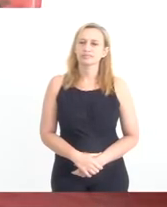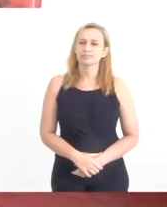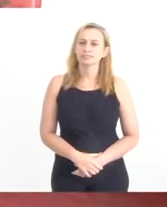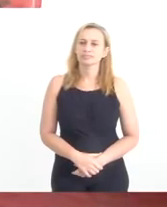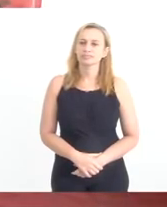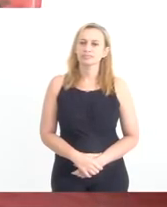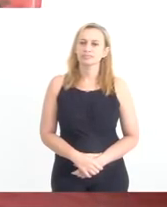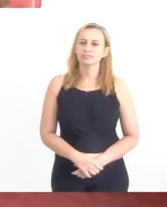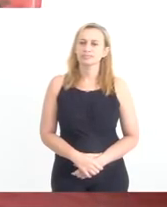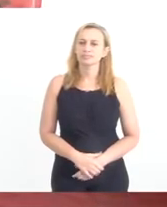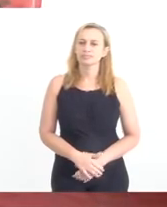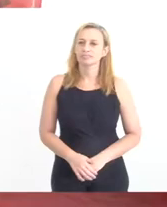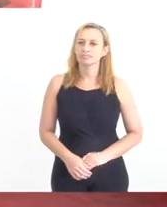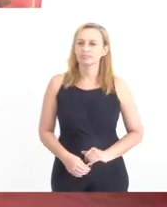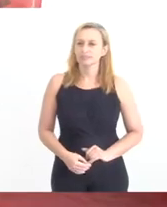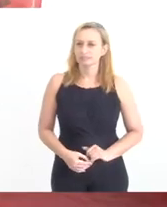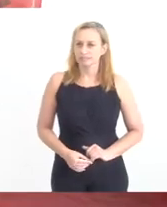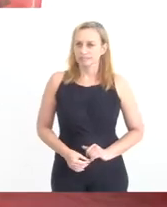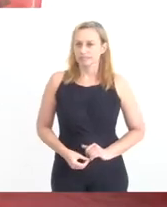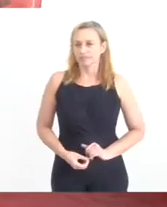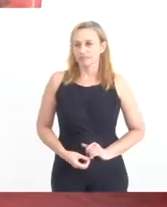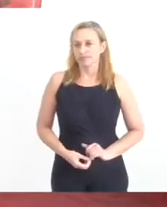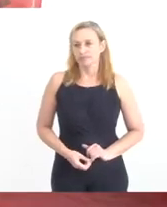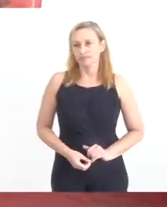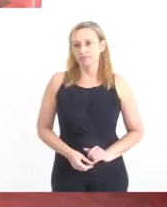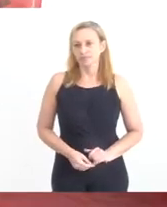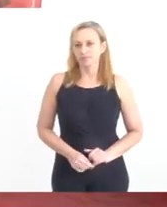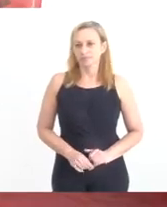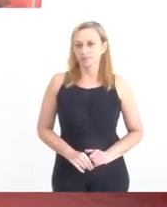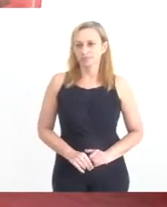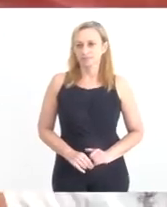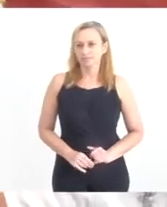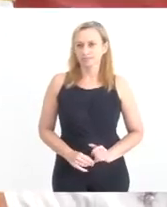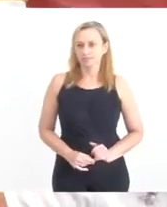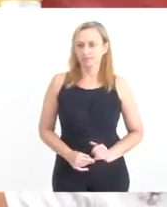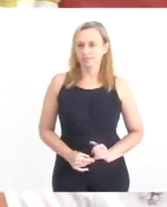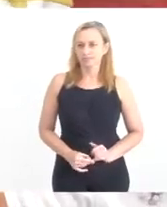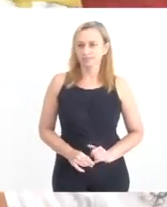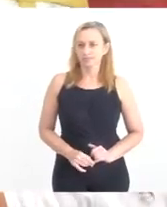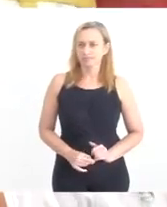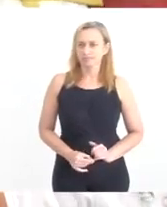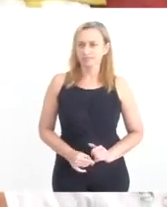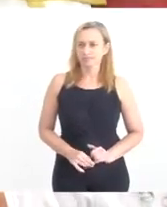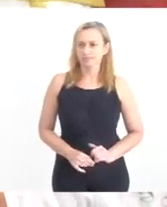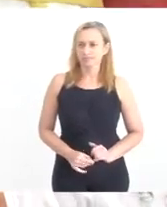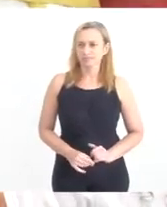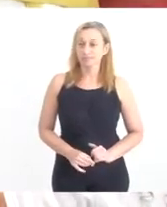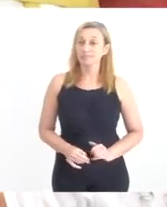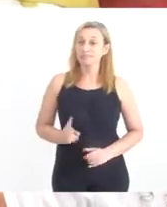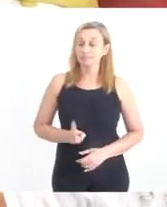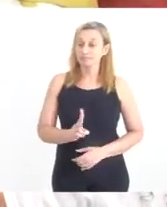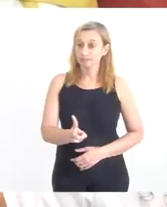E aí E aí tá dando continuidade